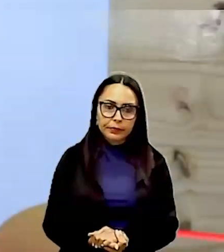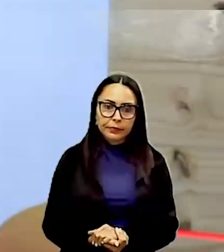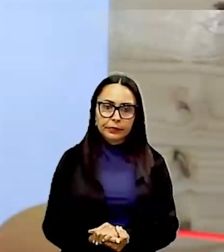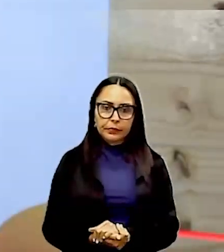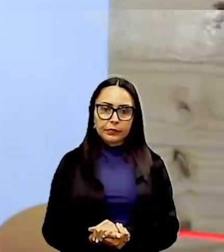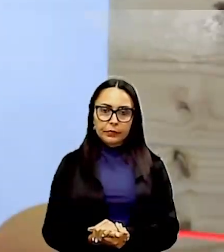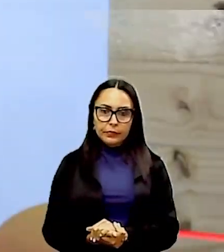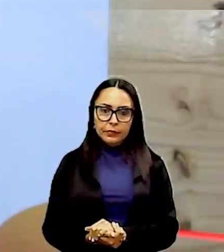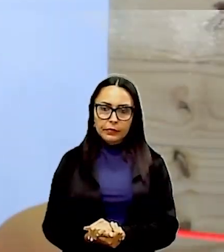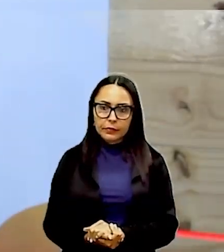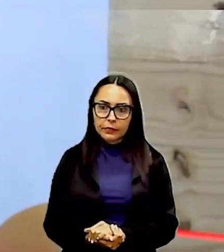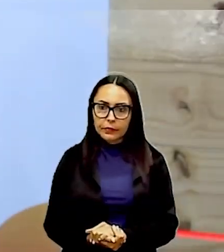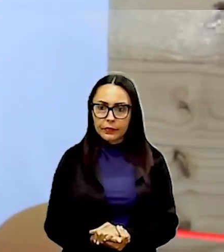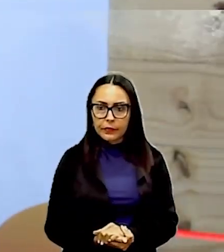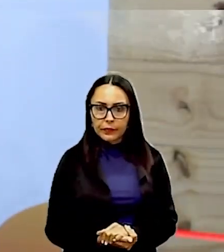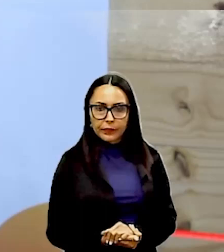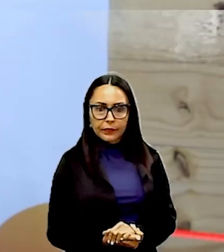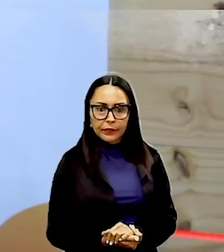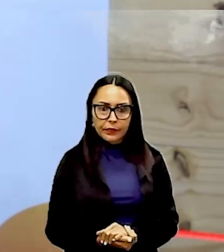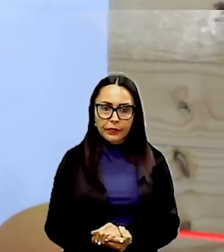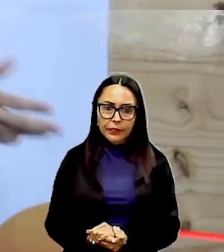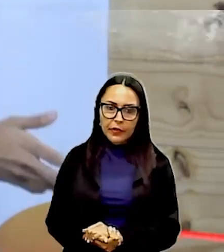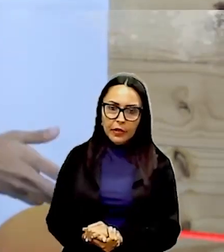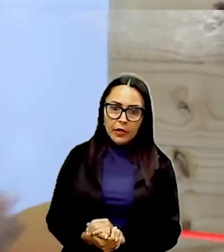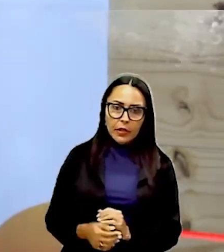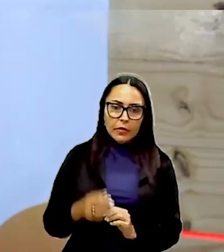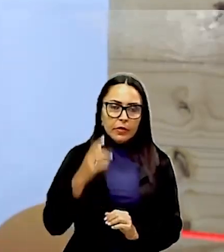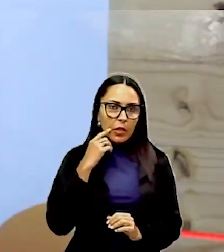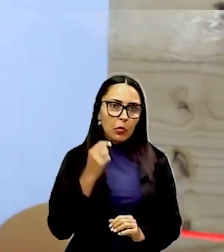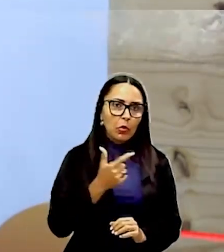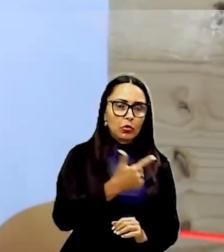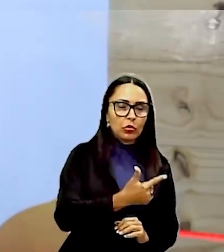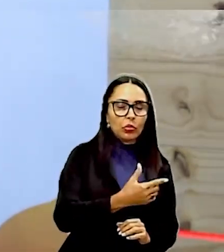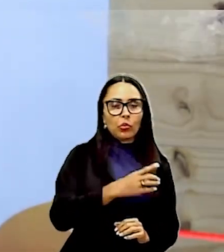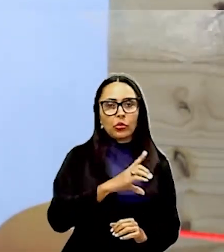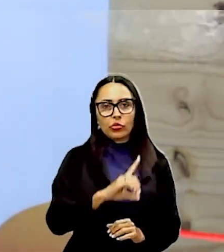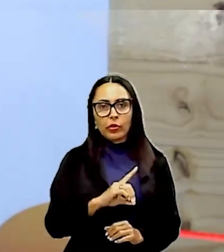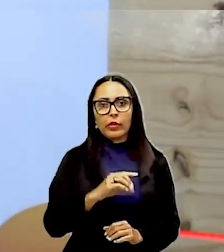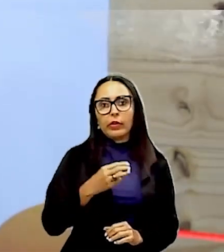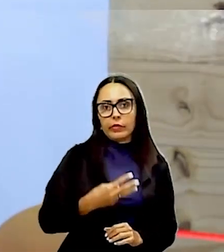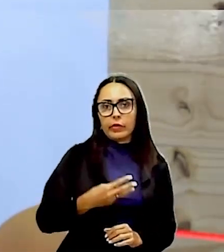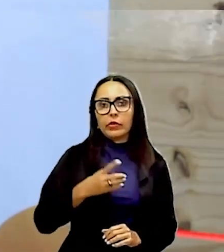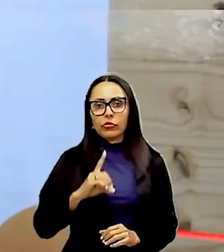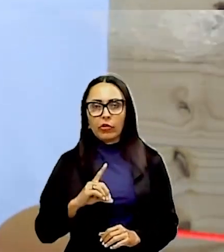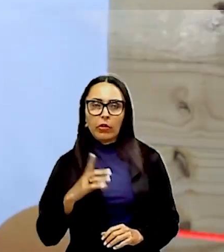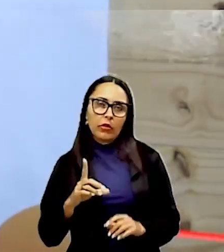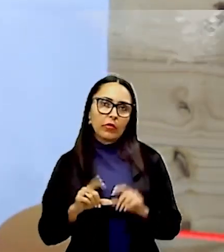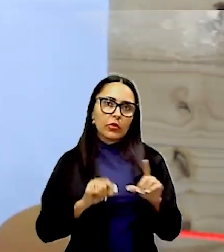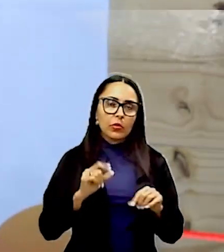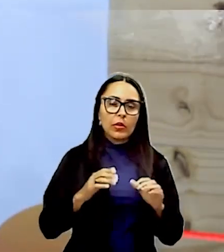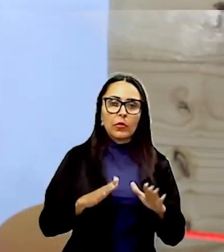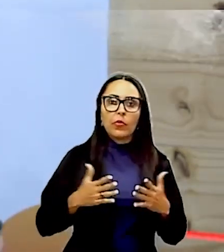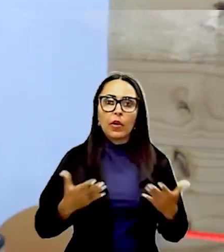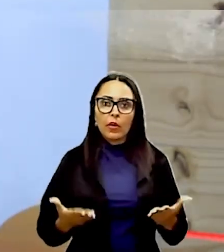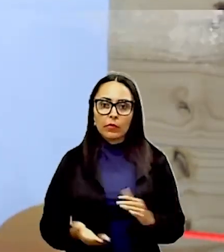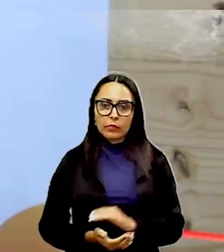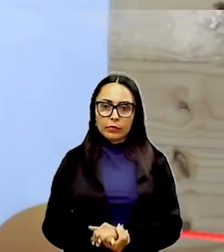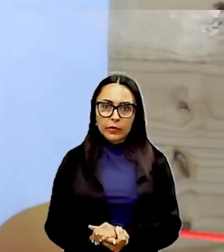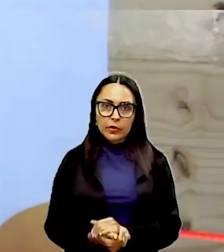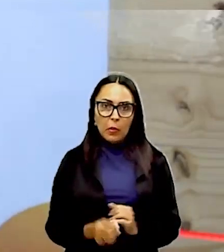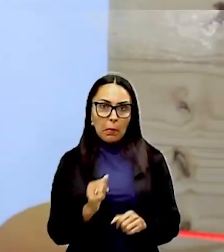de animação que a gente vai querer. Se é algo 2D, se é algo 3D, pixel art. E aí? Parou